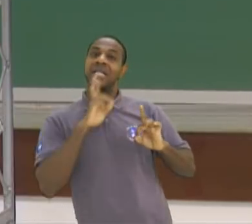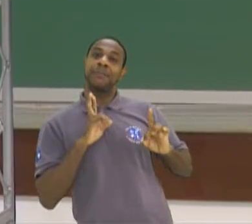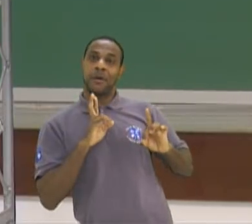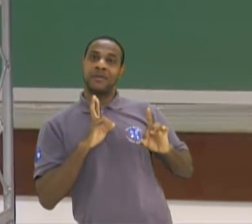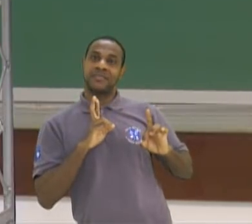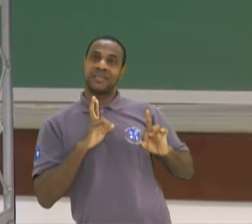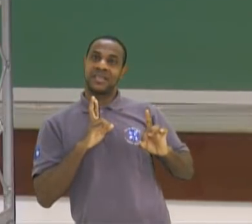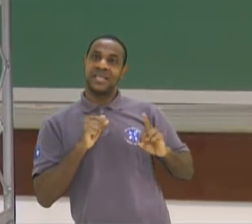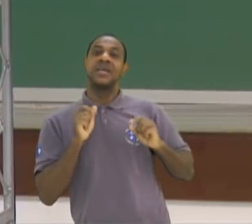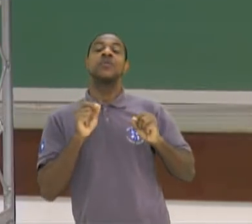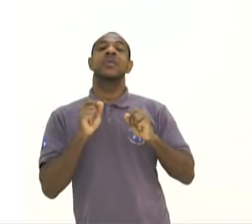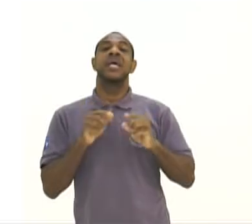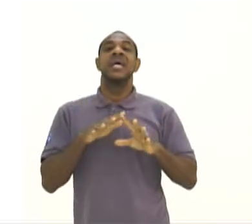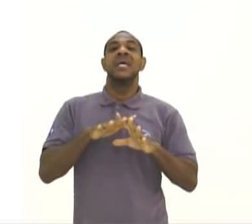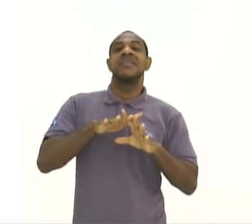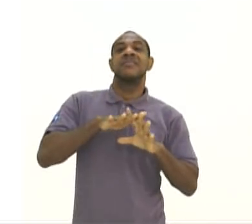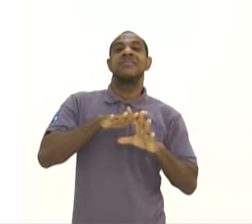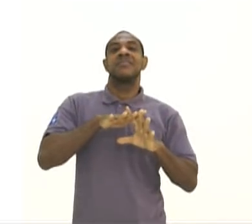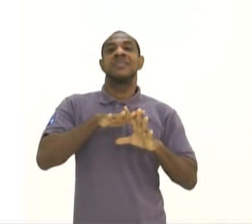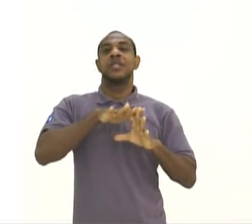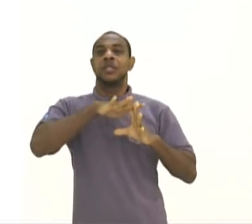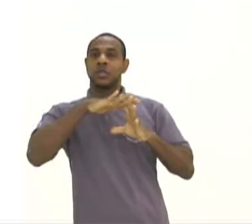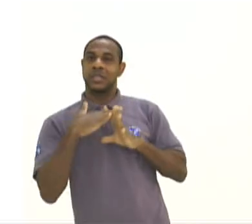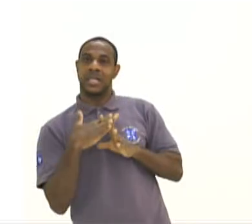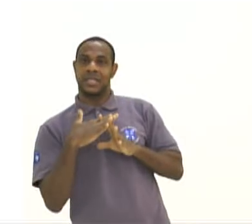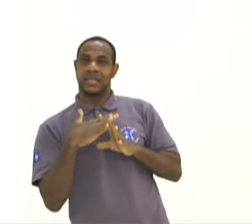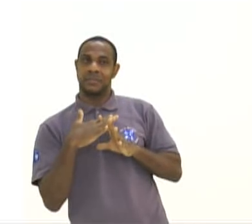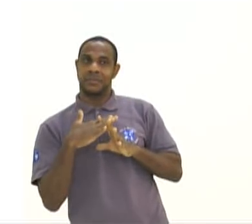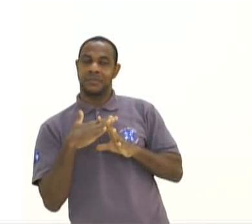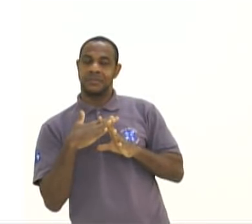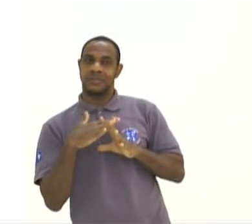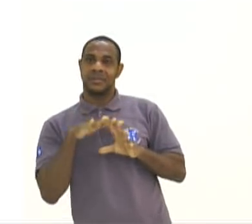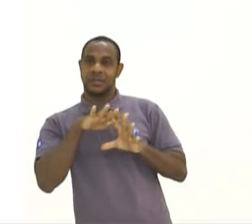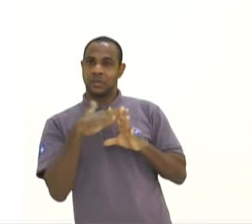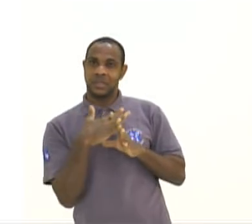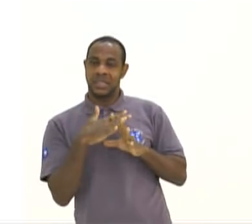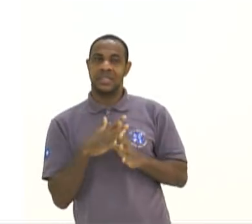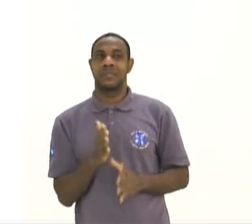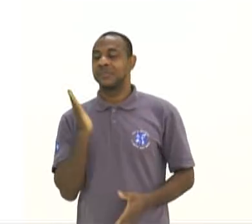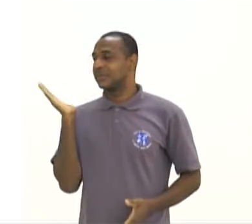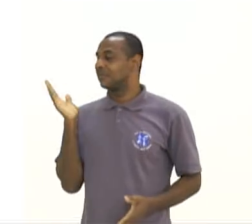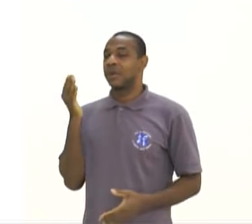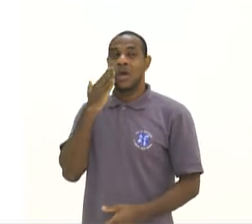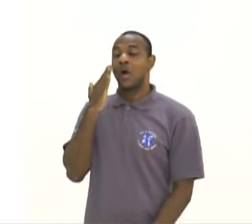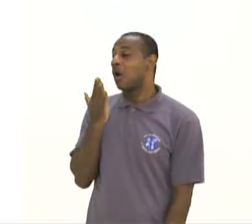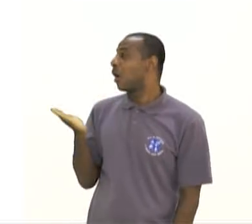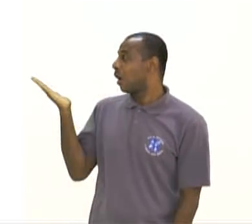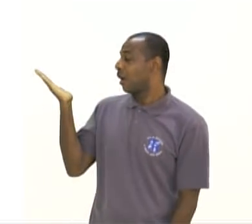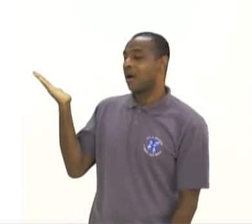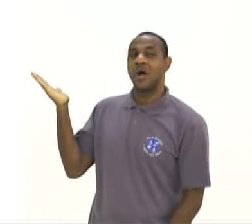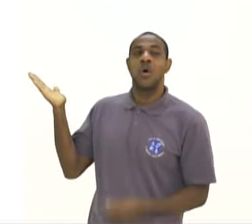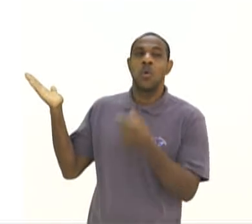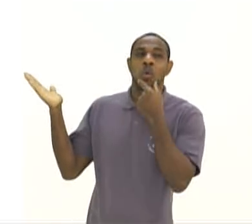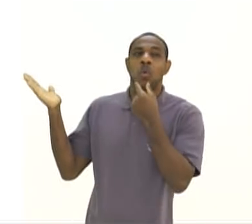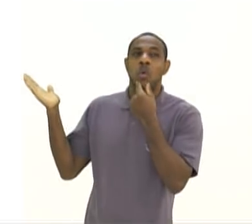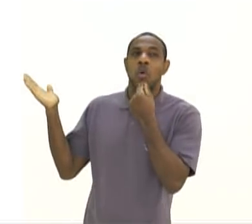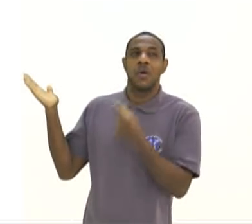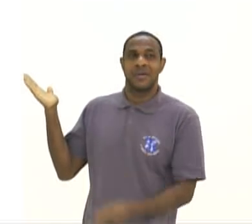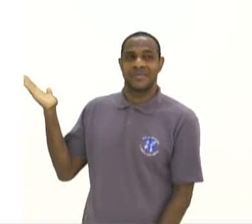eleição de Salvador Allende. Esse aí da imagem que aparece para você, este senhor aí simpático.